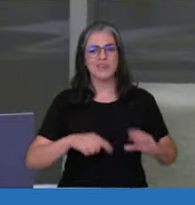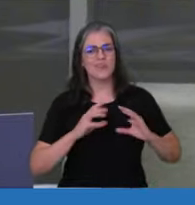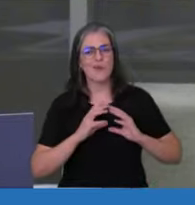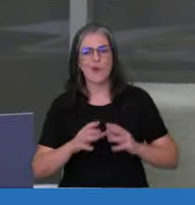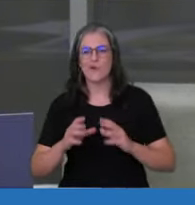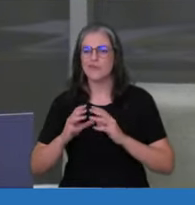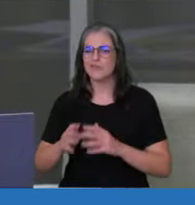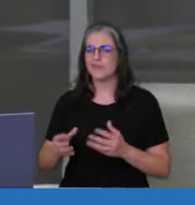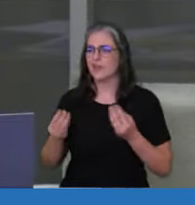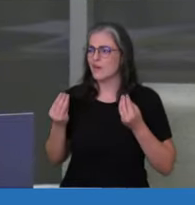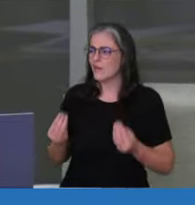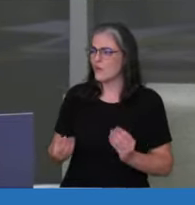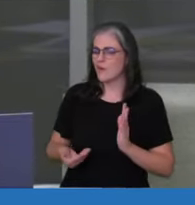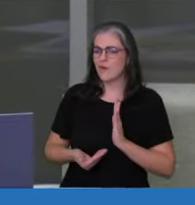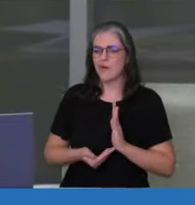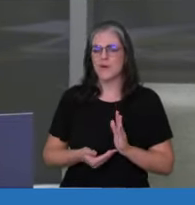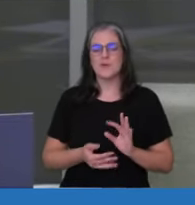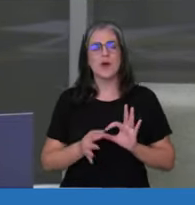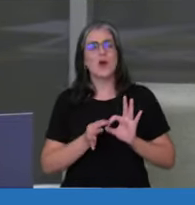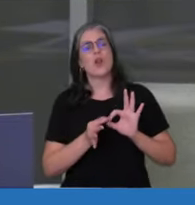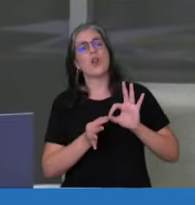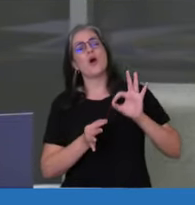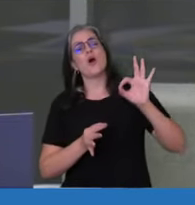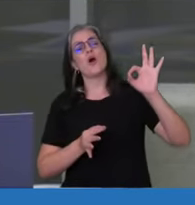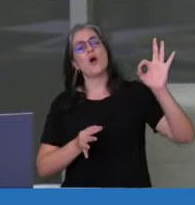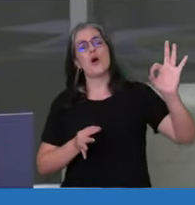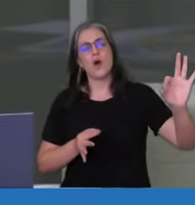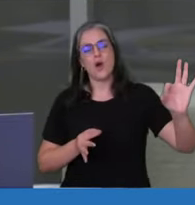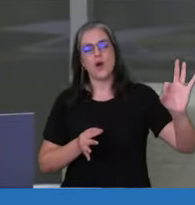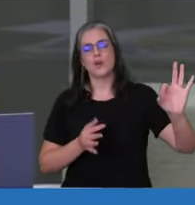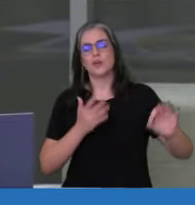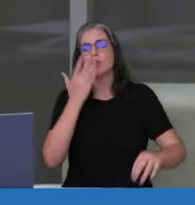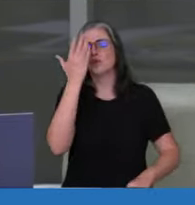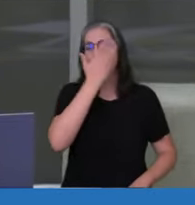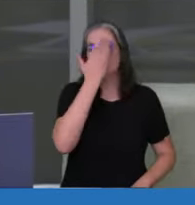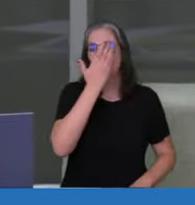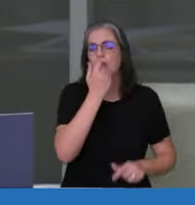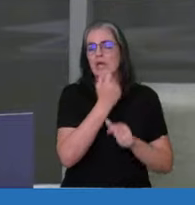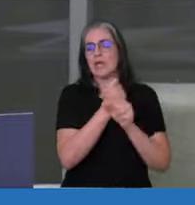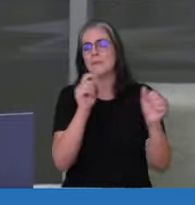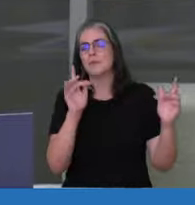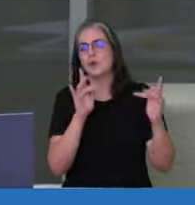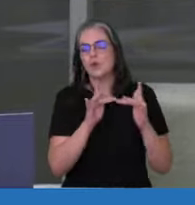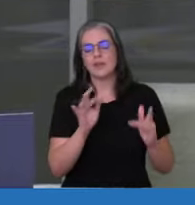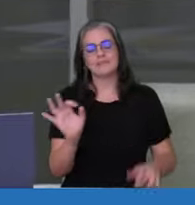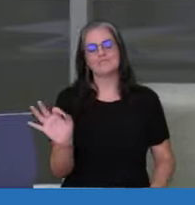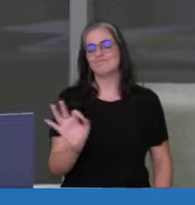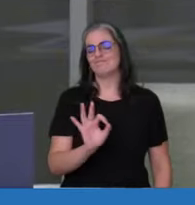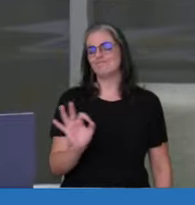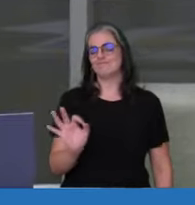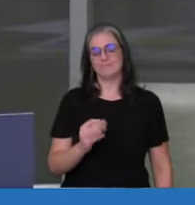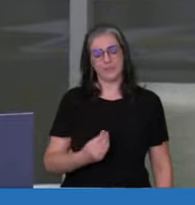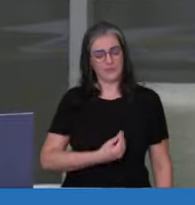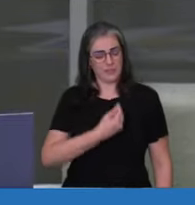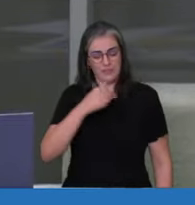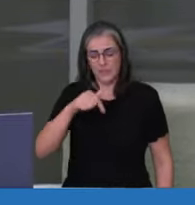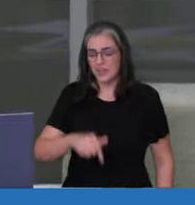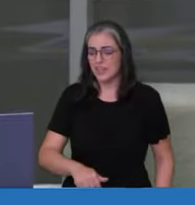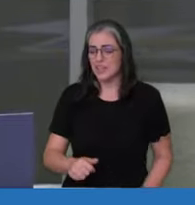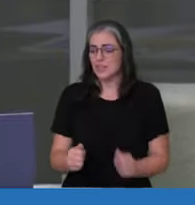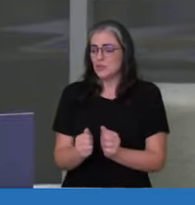Não é algo que está distante ou intocável. Pelo contrário, está na comissão, no corredor, no